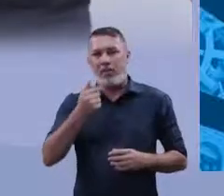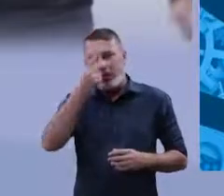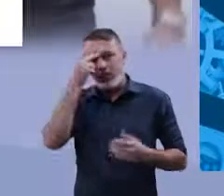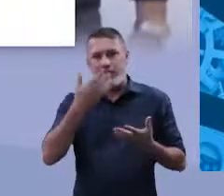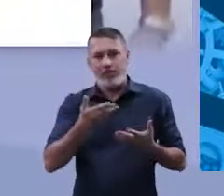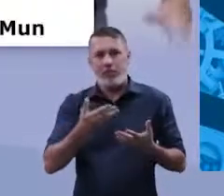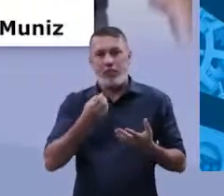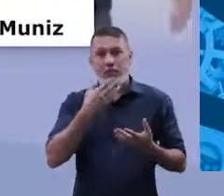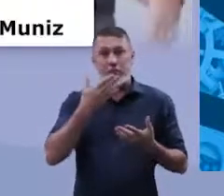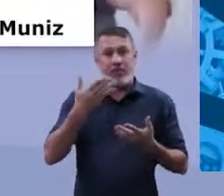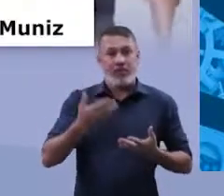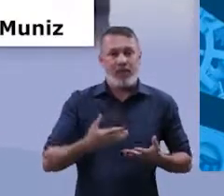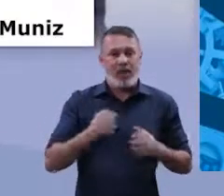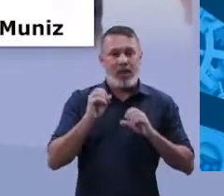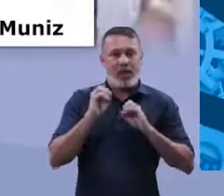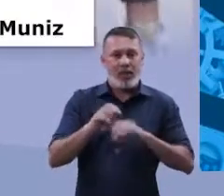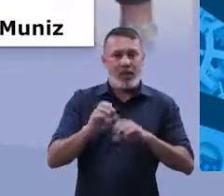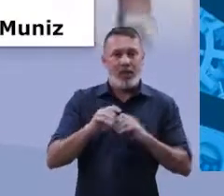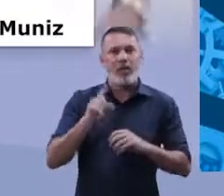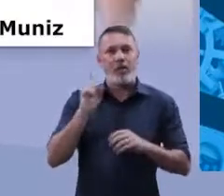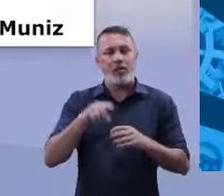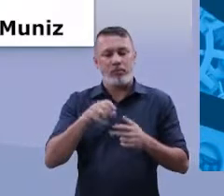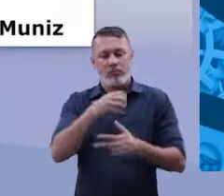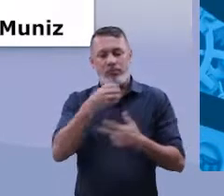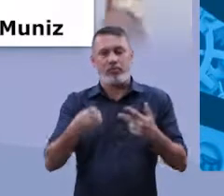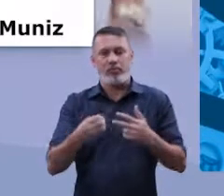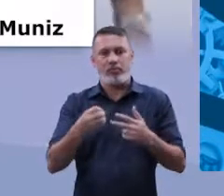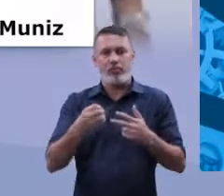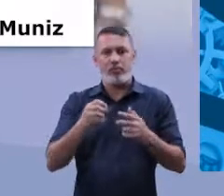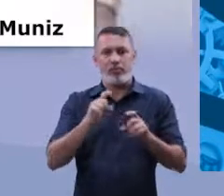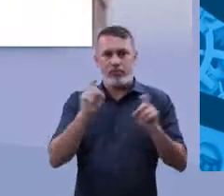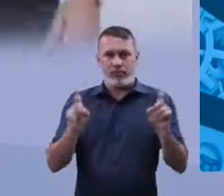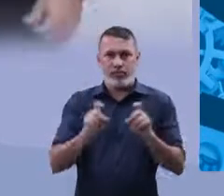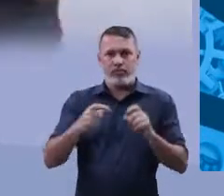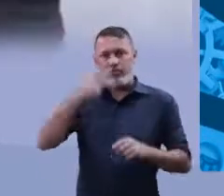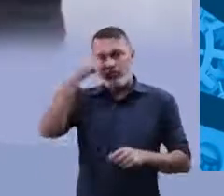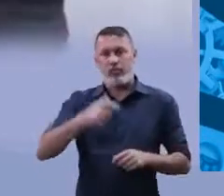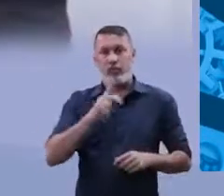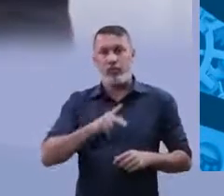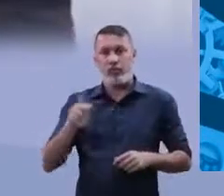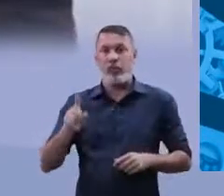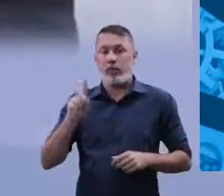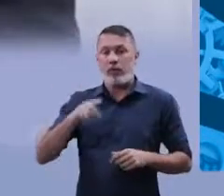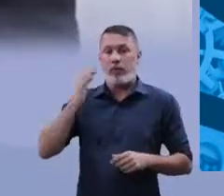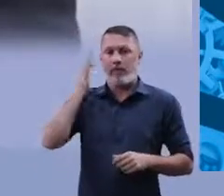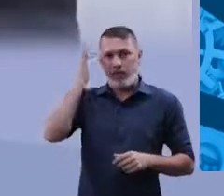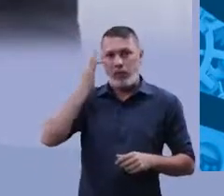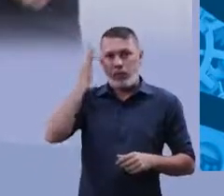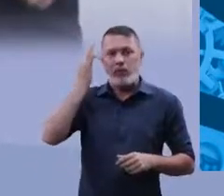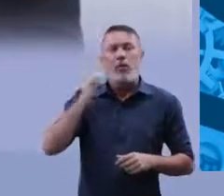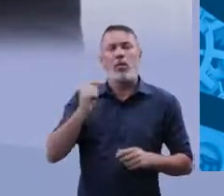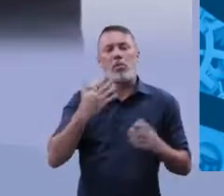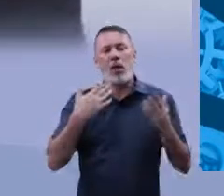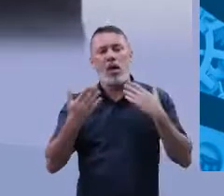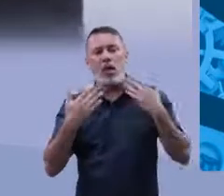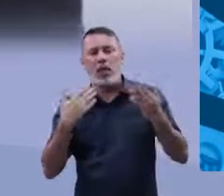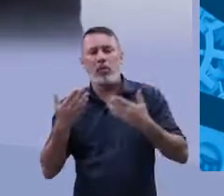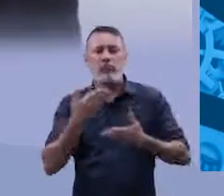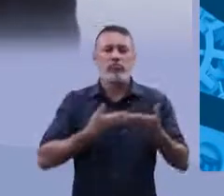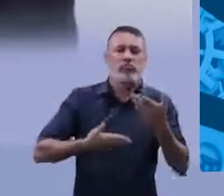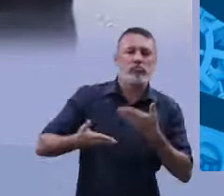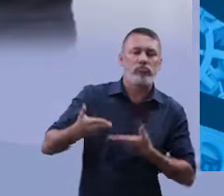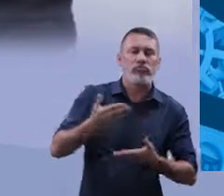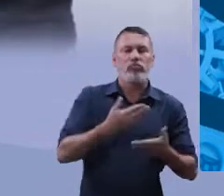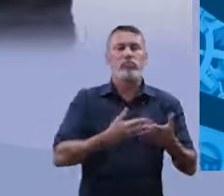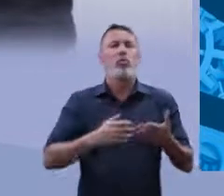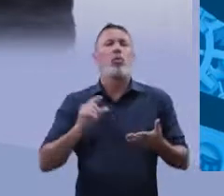Muito bem, pessoal. Olá, sejam bem-vindos à nossa aula, sejam bem-vindos ao Pré-ENEM Digital. Professor Alexandre, e estamos aqui para mais um bate-papo,